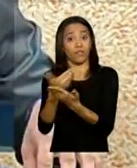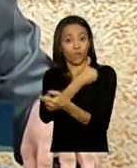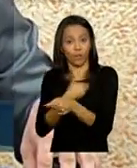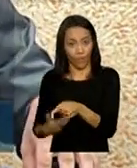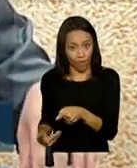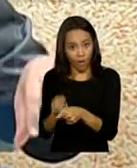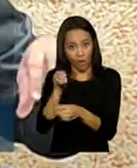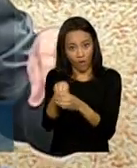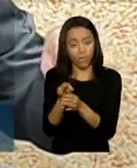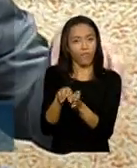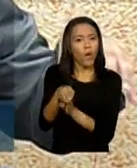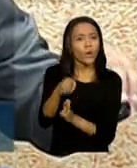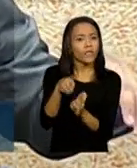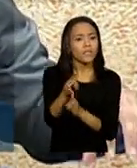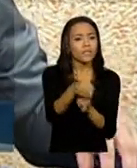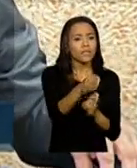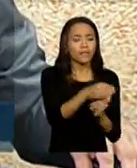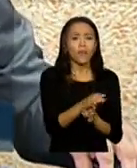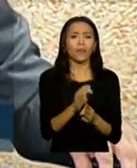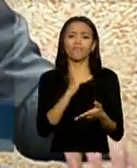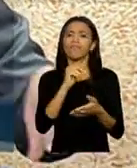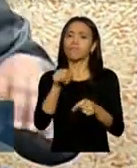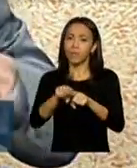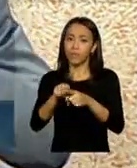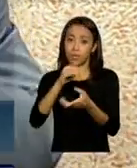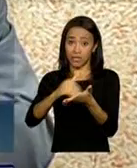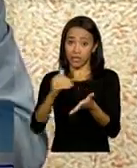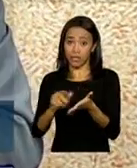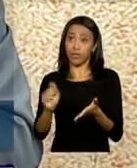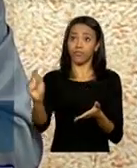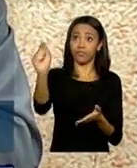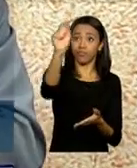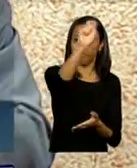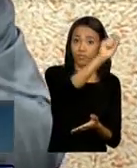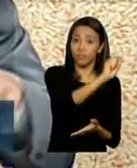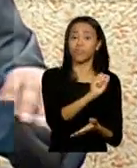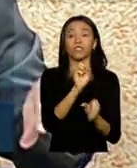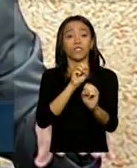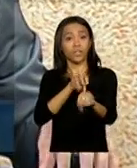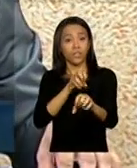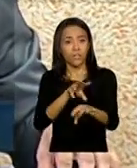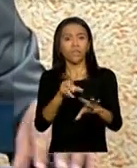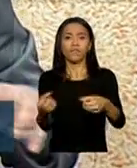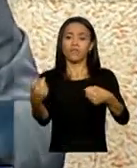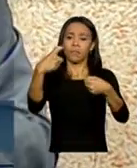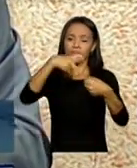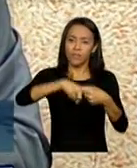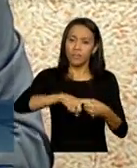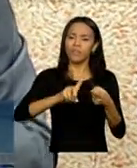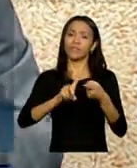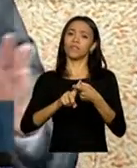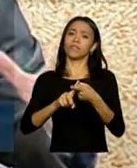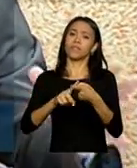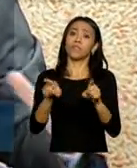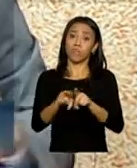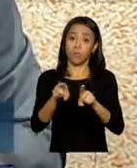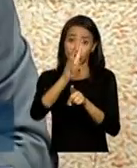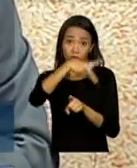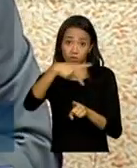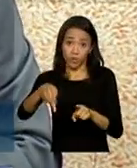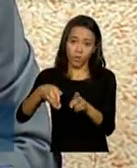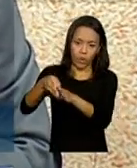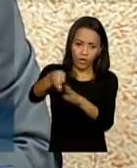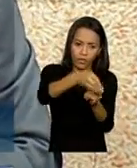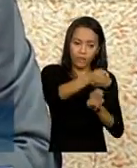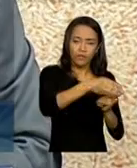orientação nas escolas das secretarias municipais de saúde estaduais fazerem parcerias com as escolas com os professores de orientação as